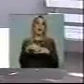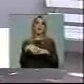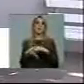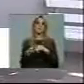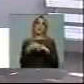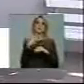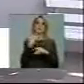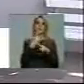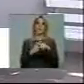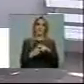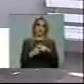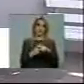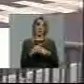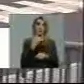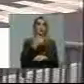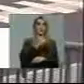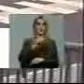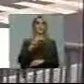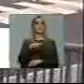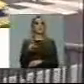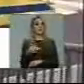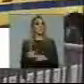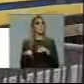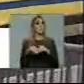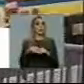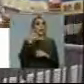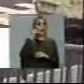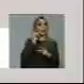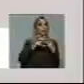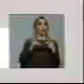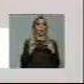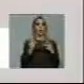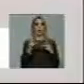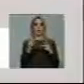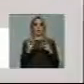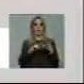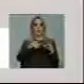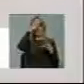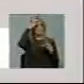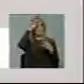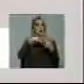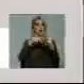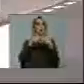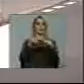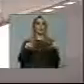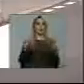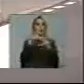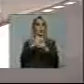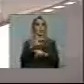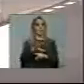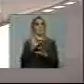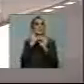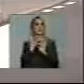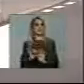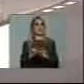mais. 2.500 milhões de euros. Açores, Loures e Braga construíram hospitais novos desta